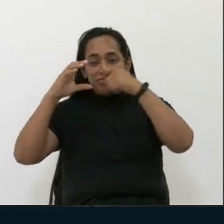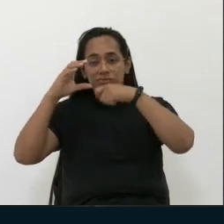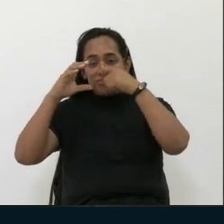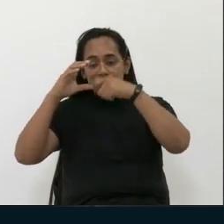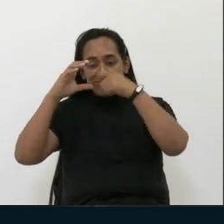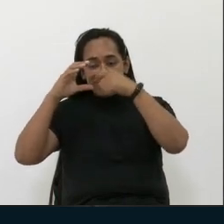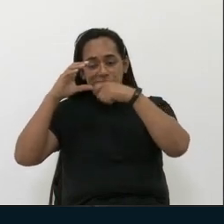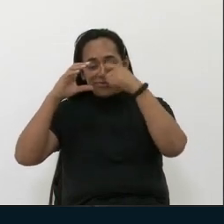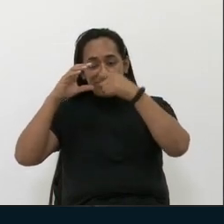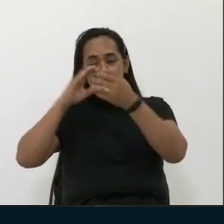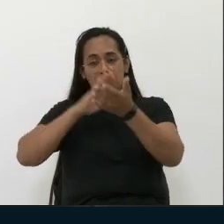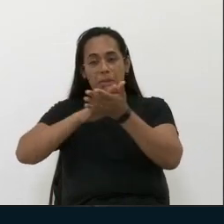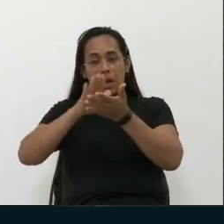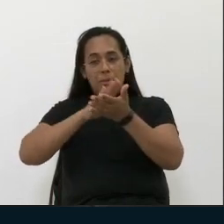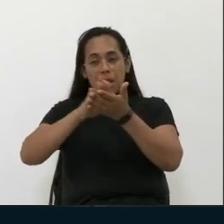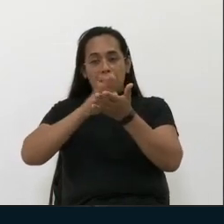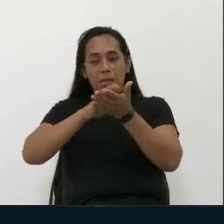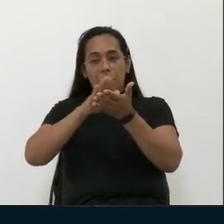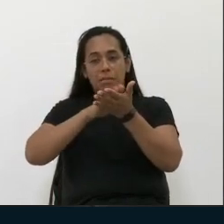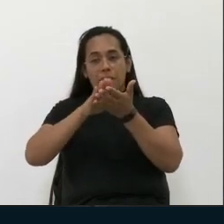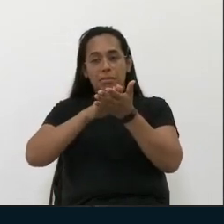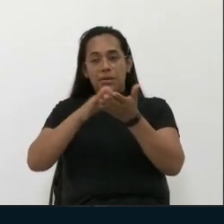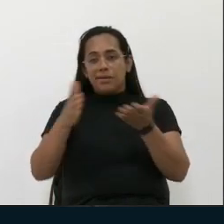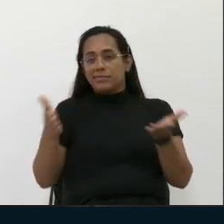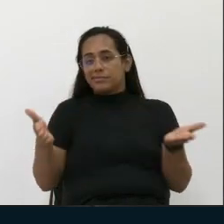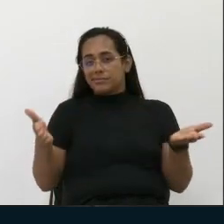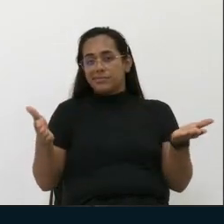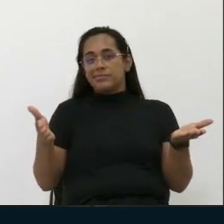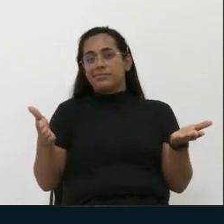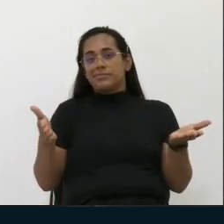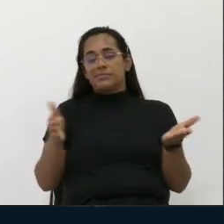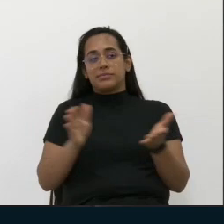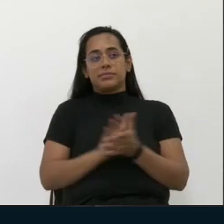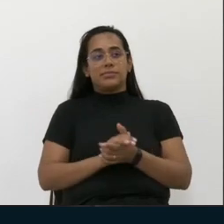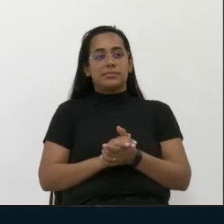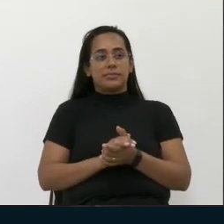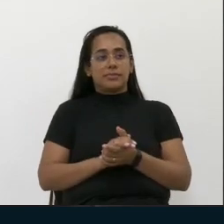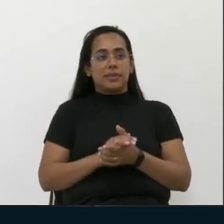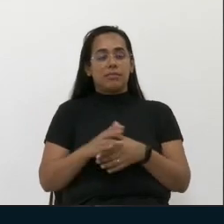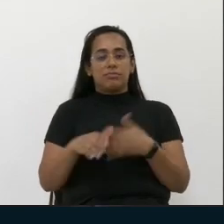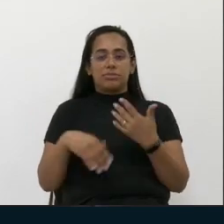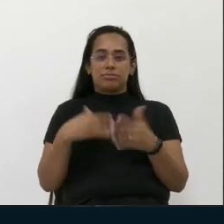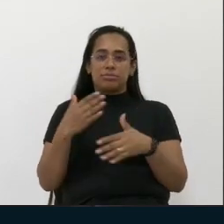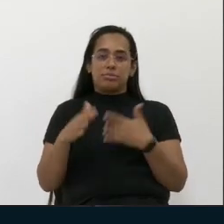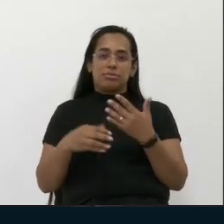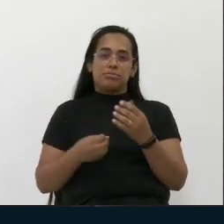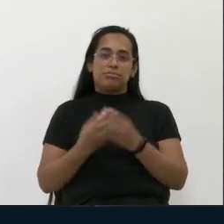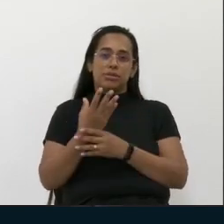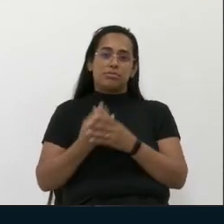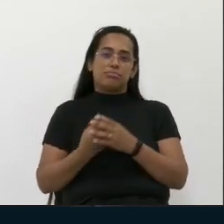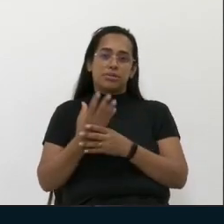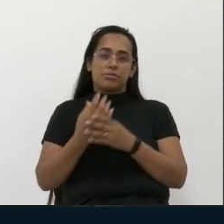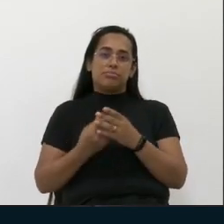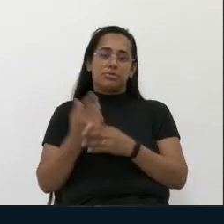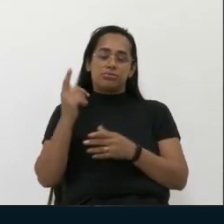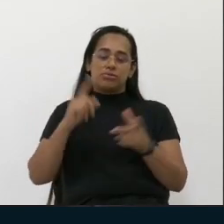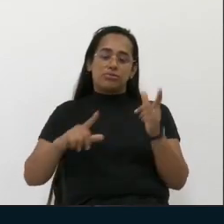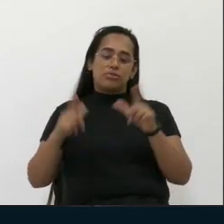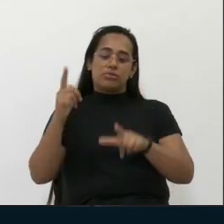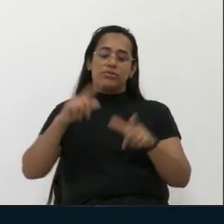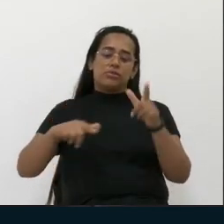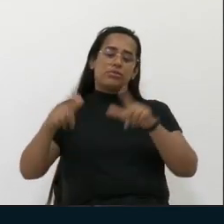manda reproduzir aqueles tiozinho de WhatsApp, fica reproduzindo, e você fica